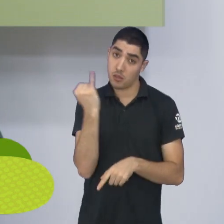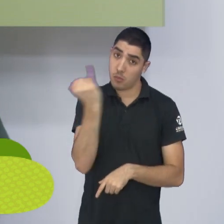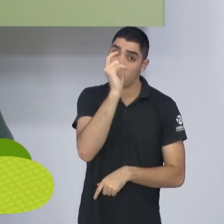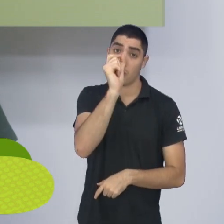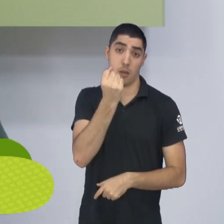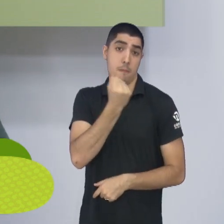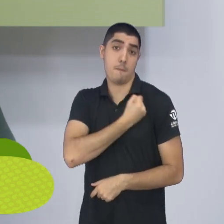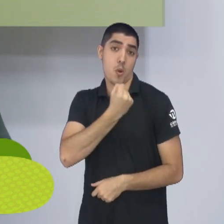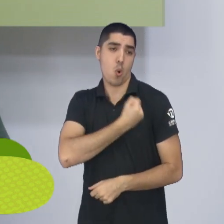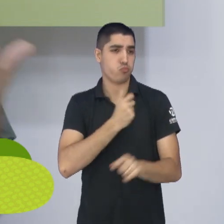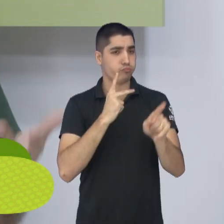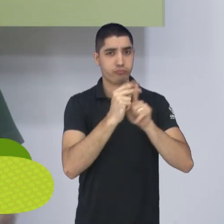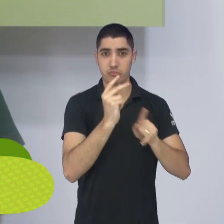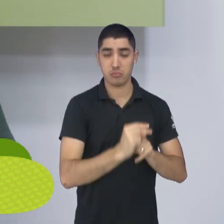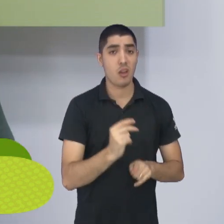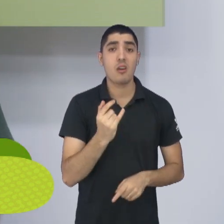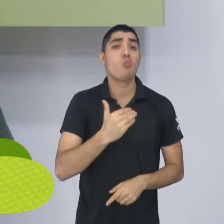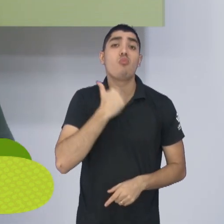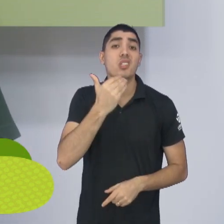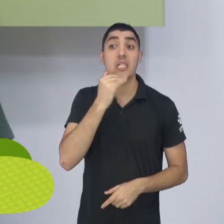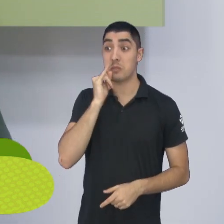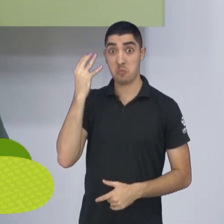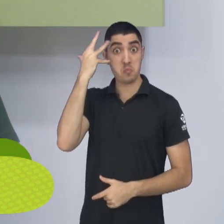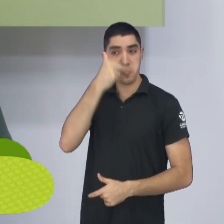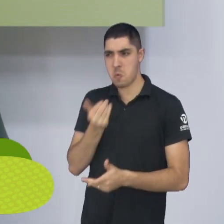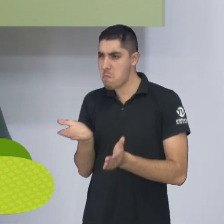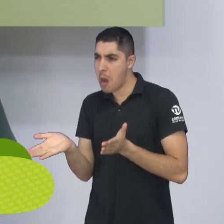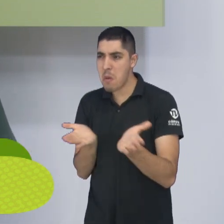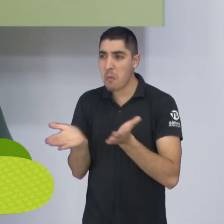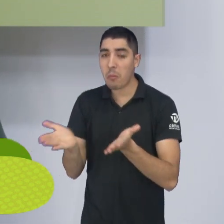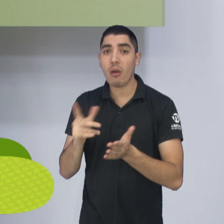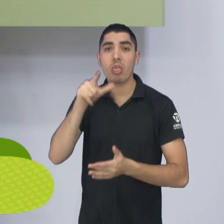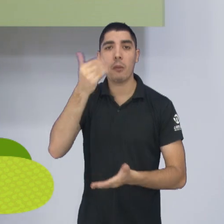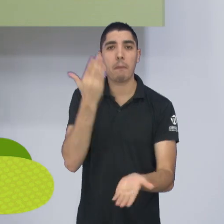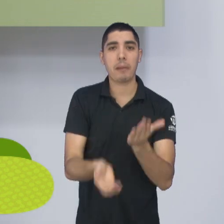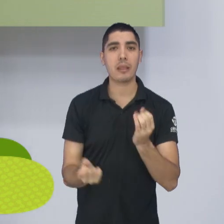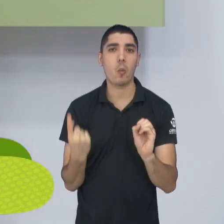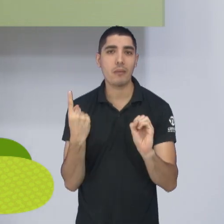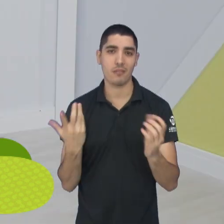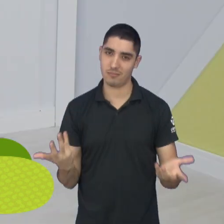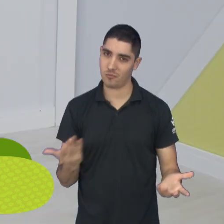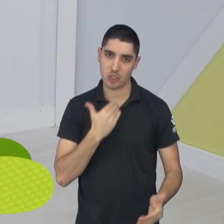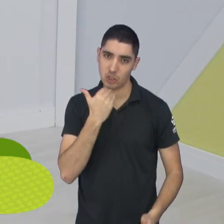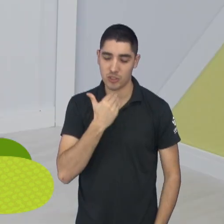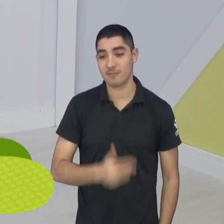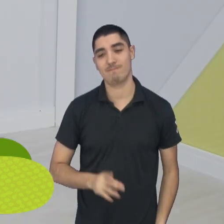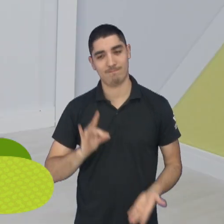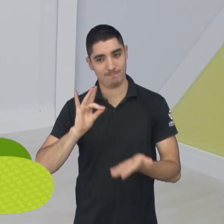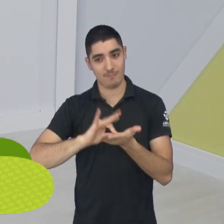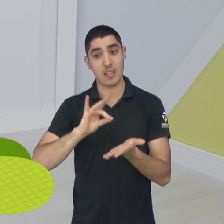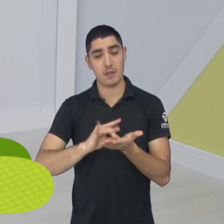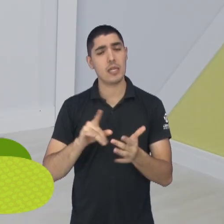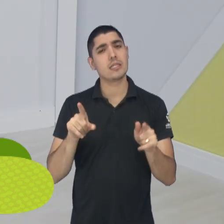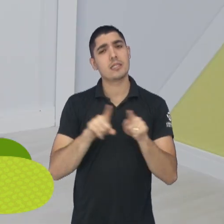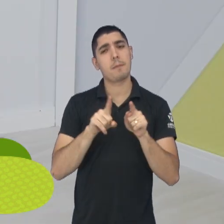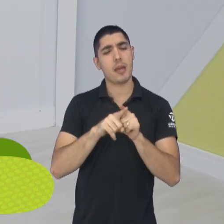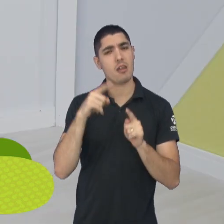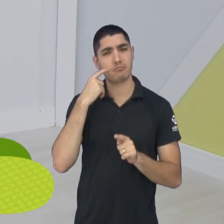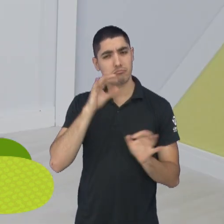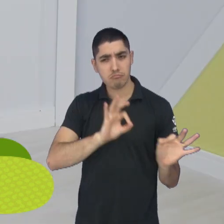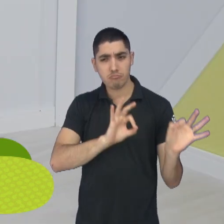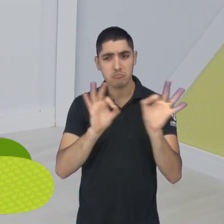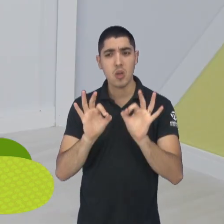jogar bem, ter 15 chances, não aproveitar nenhuma e perder de 1-0 no final. É verdade. E pelo que a gente pôde acompanhar aí também, não tem ninguém